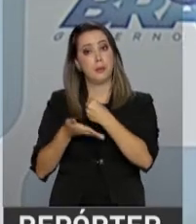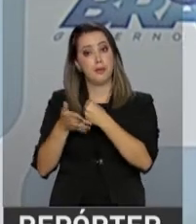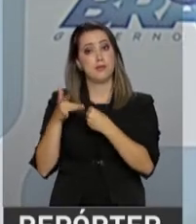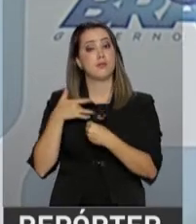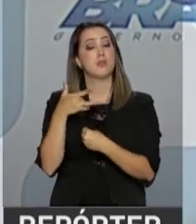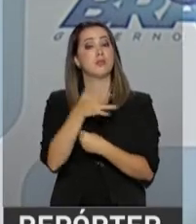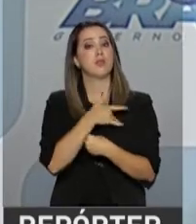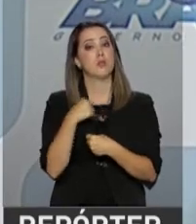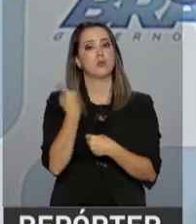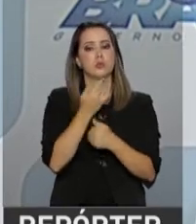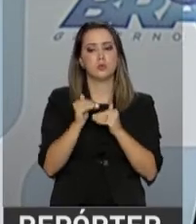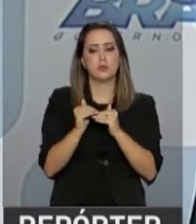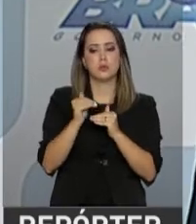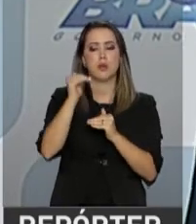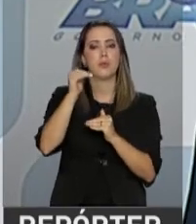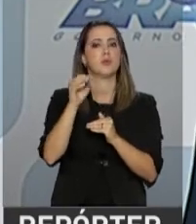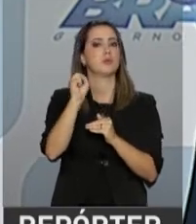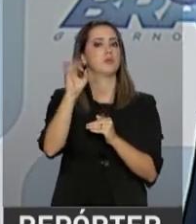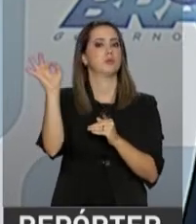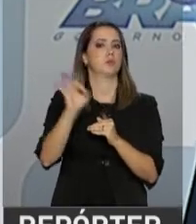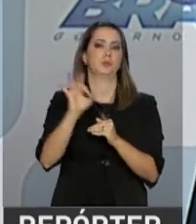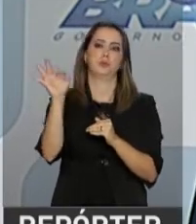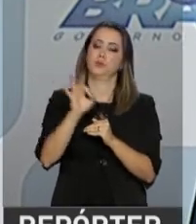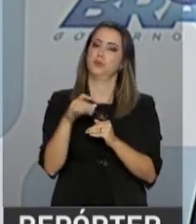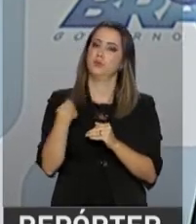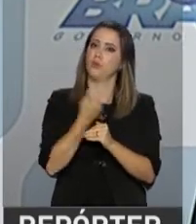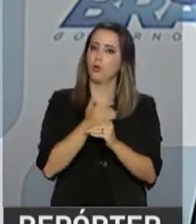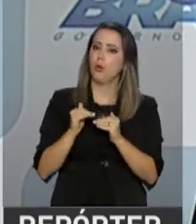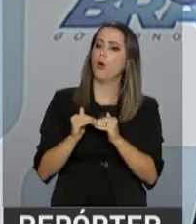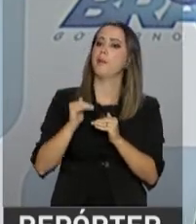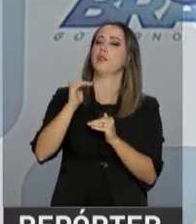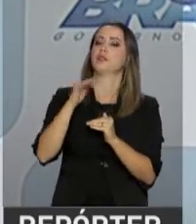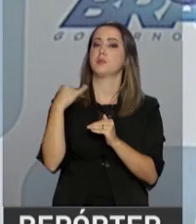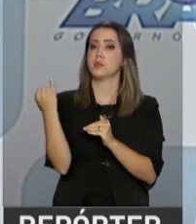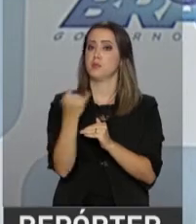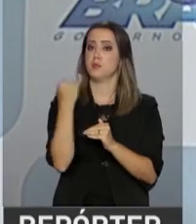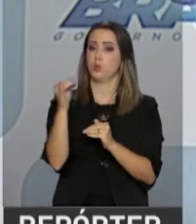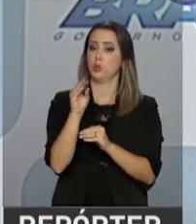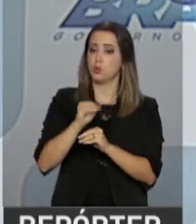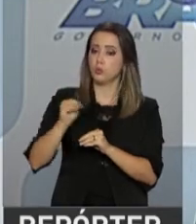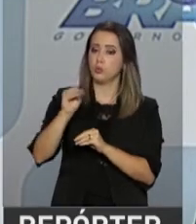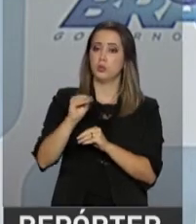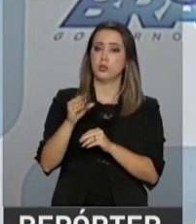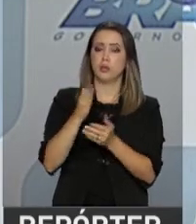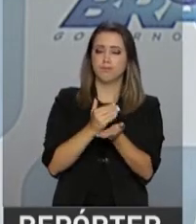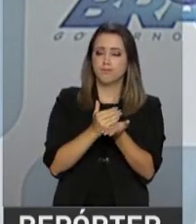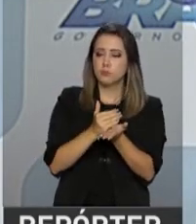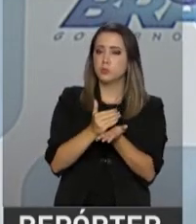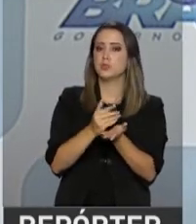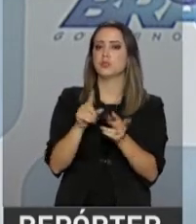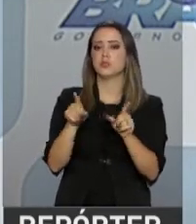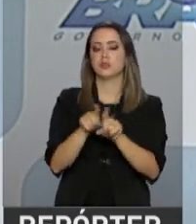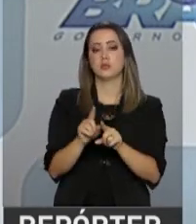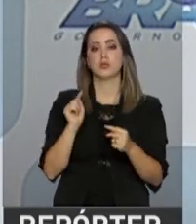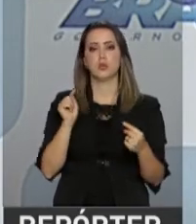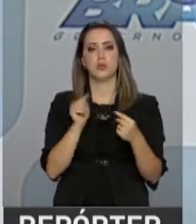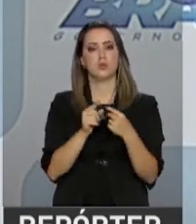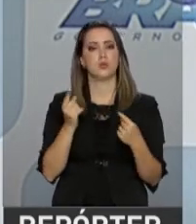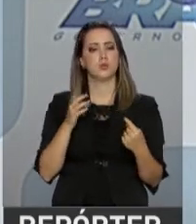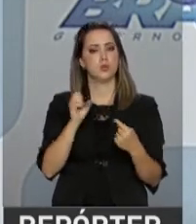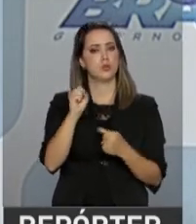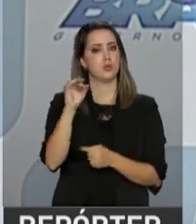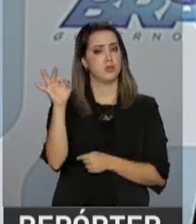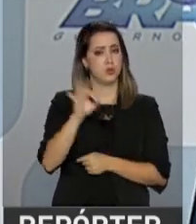chuvas nós aumentamos esse ano em média 8% aumentamos muito a estrutura da atenção básica e vamos alcançar a meta de resolver